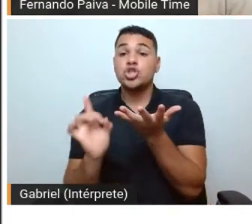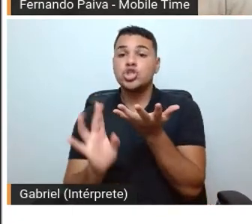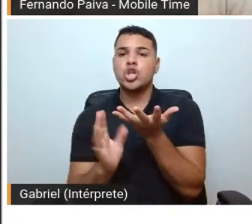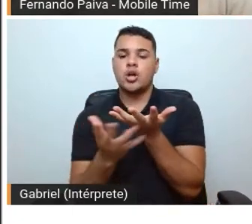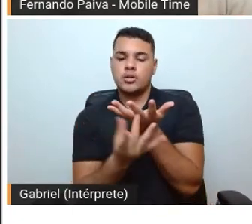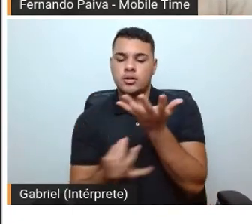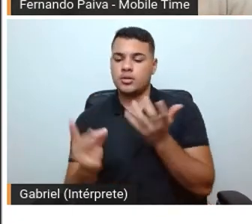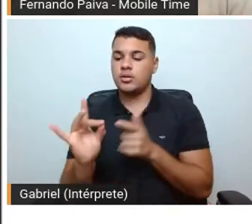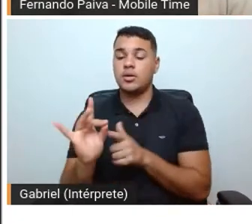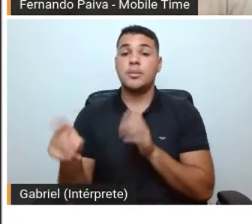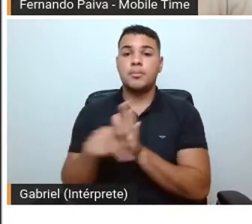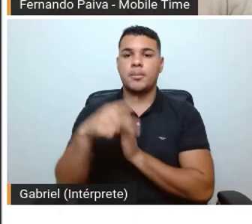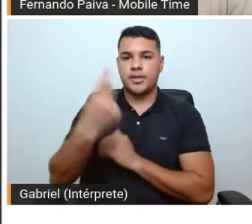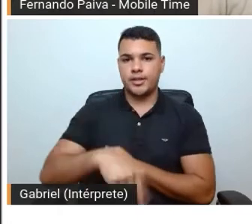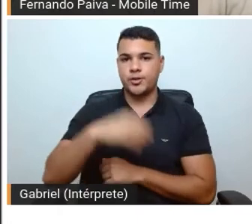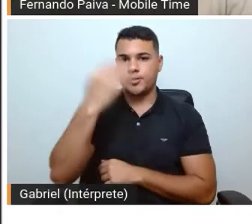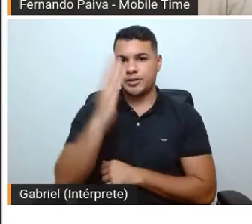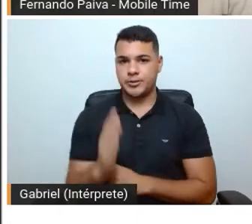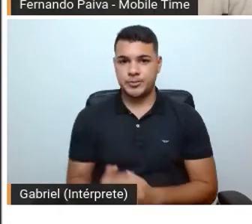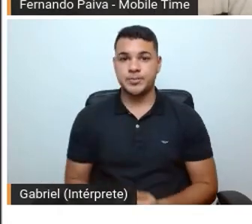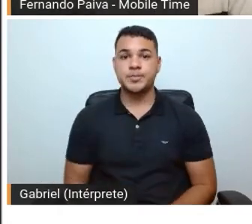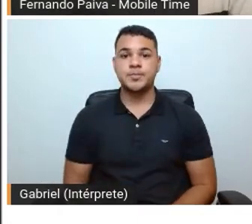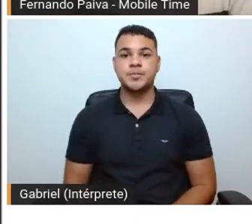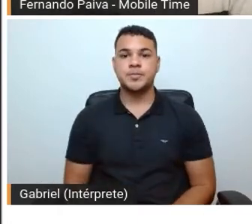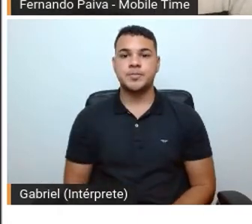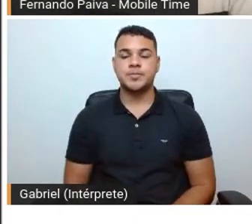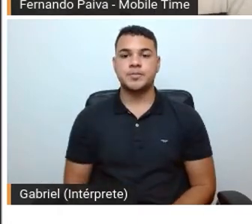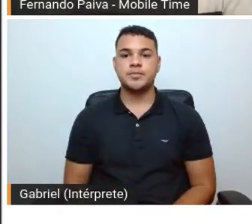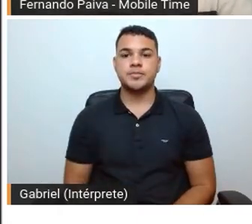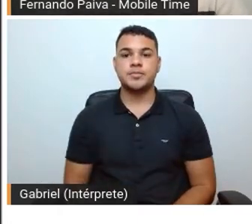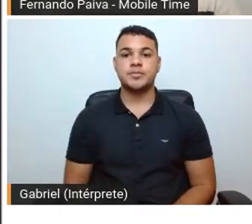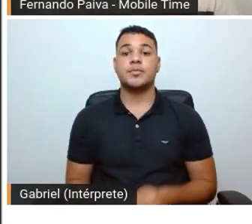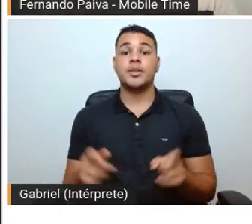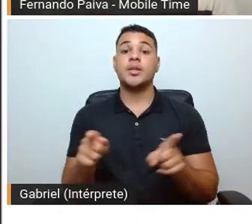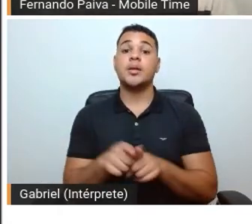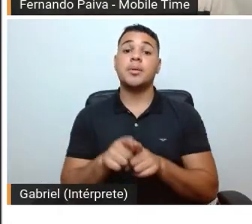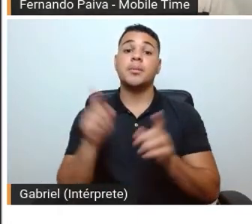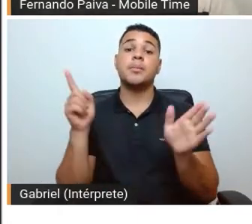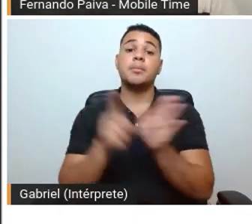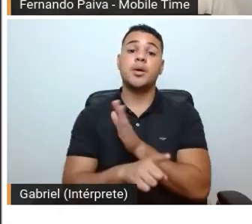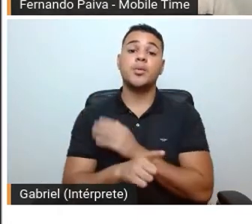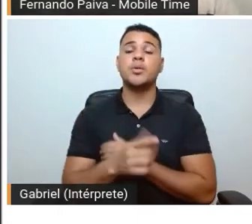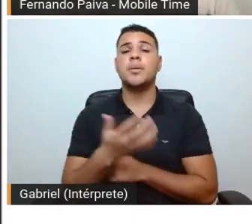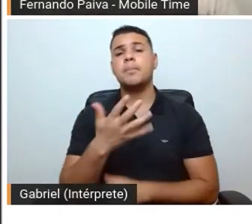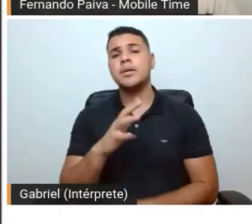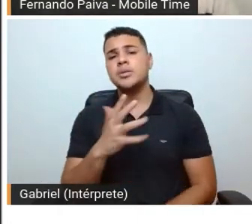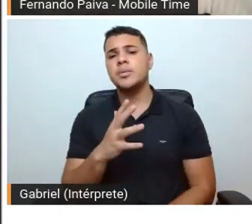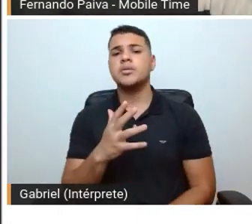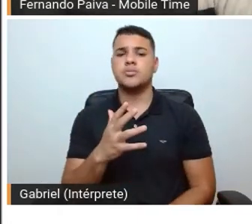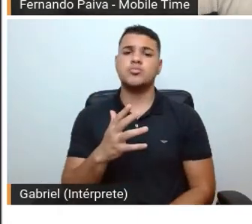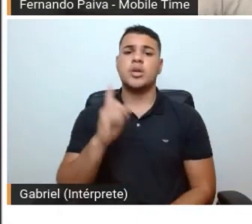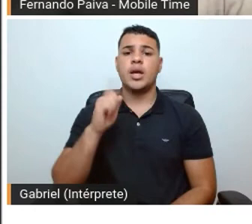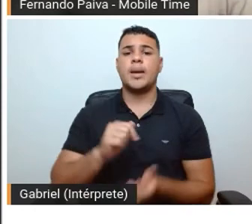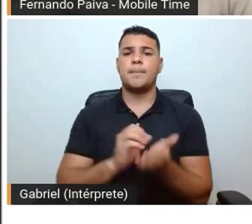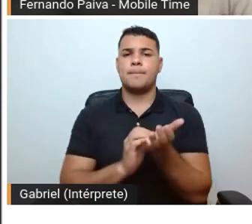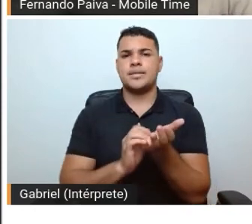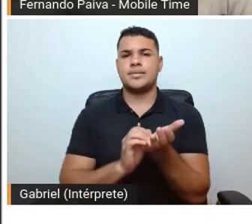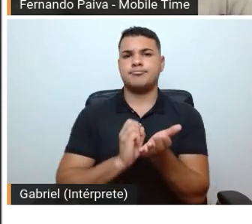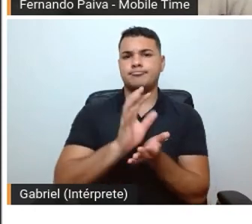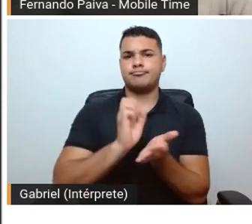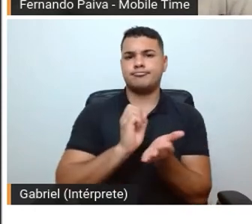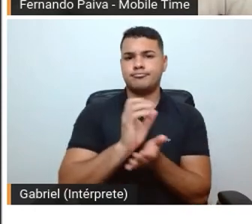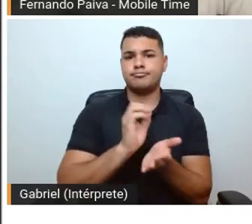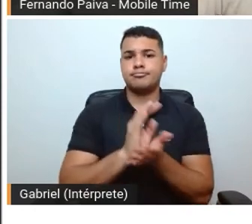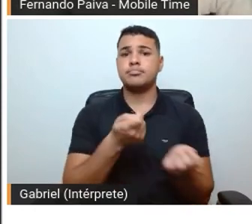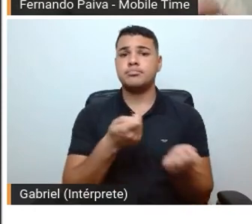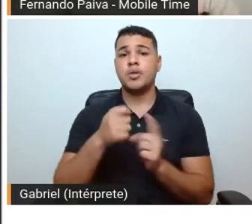brasileiro e a gente pergunta também para eles o volume mensal de mensagens trocadas